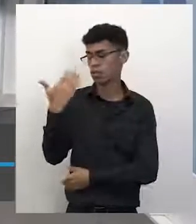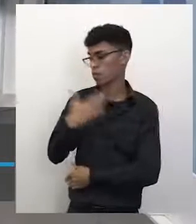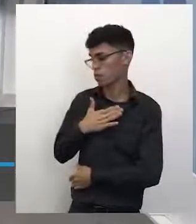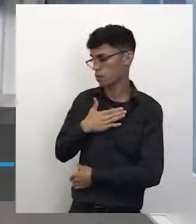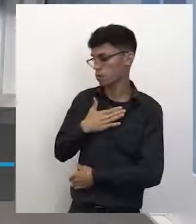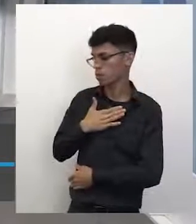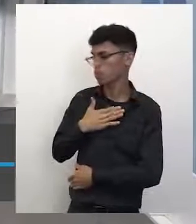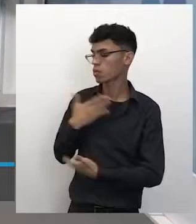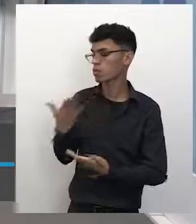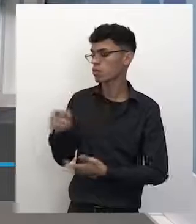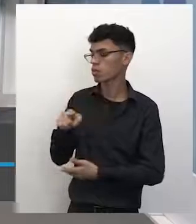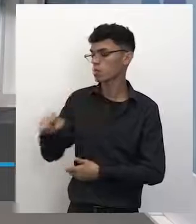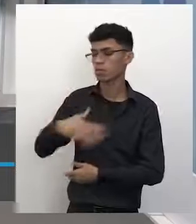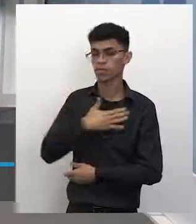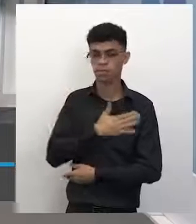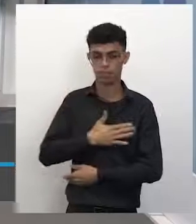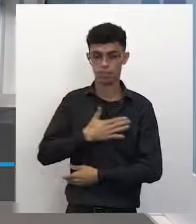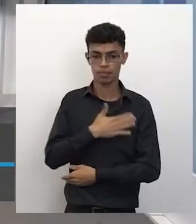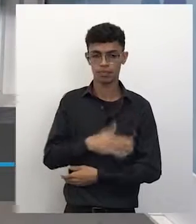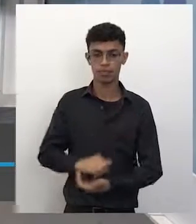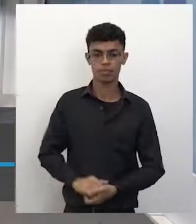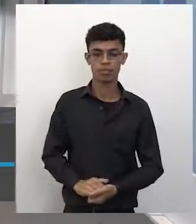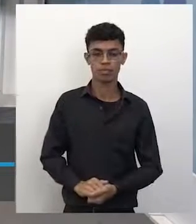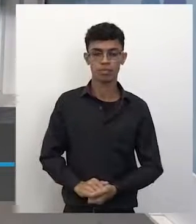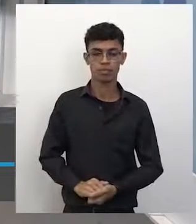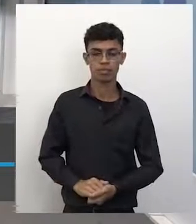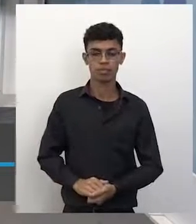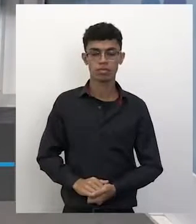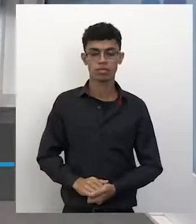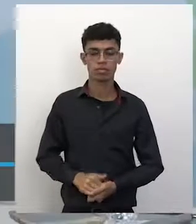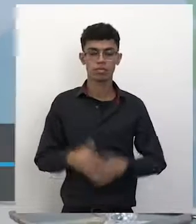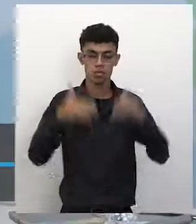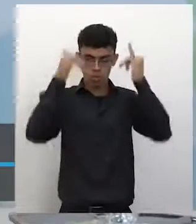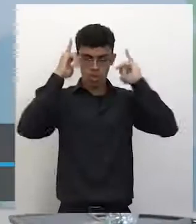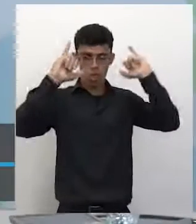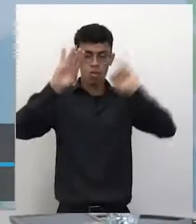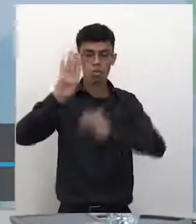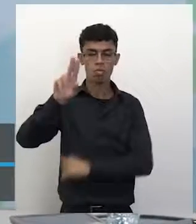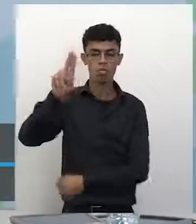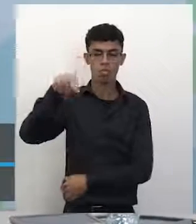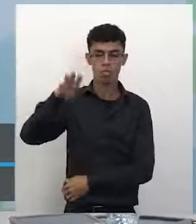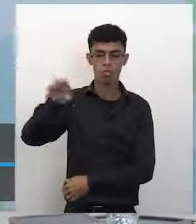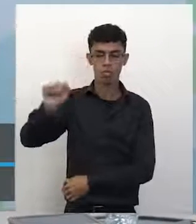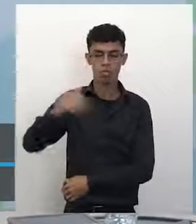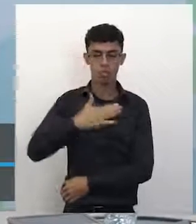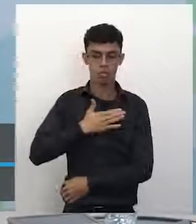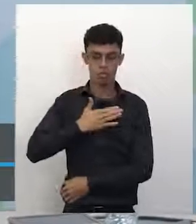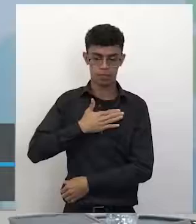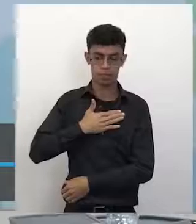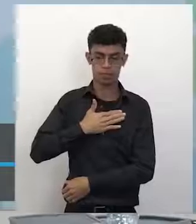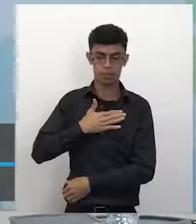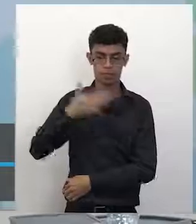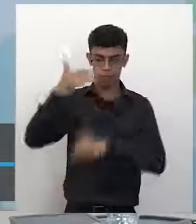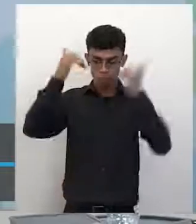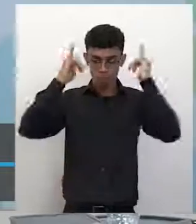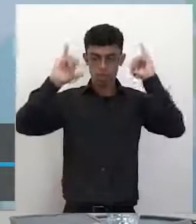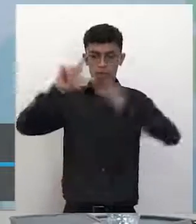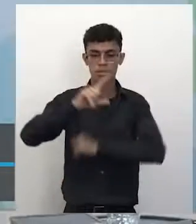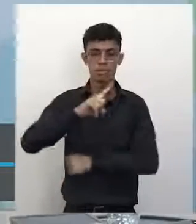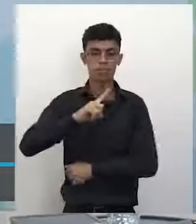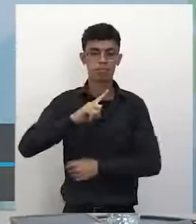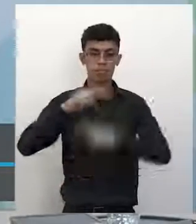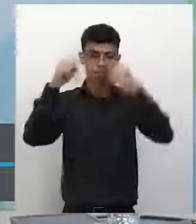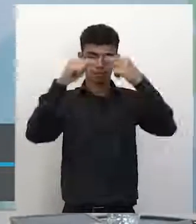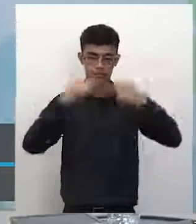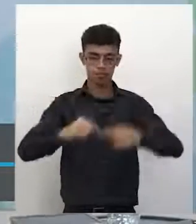que você mais se identificou? Olha, eu gosto muito do Bumba Meu Boi. Eu acho incrível, porque ela tem uma relação histórica,